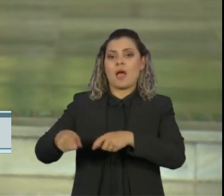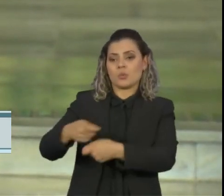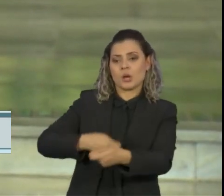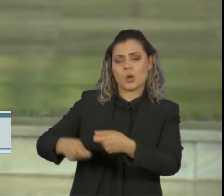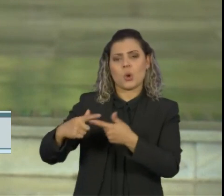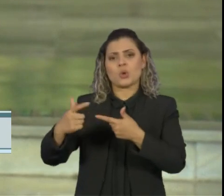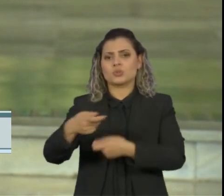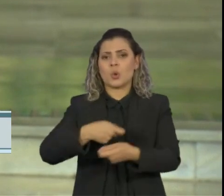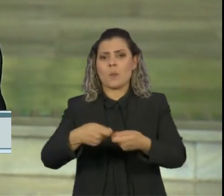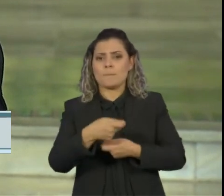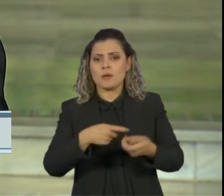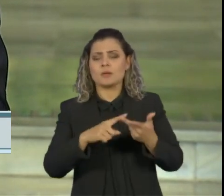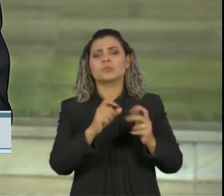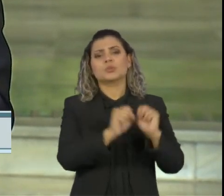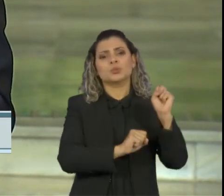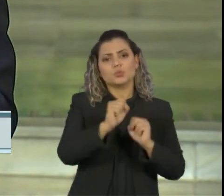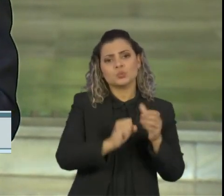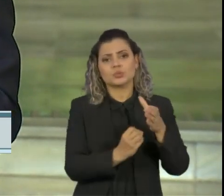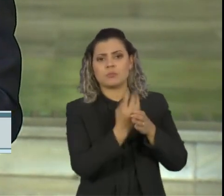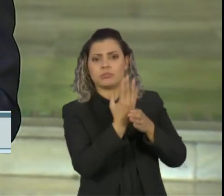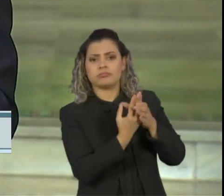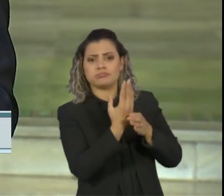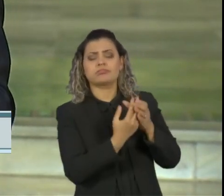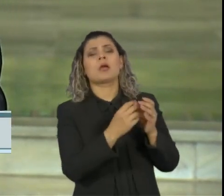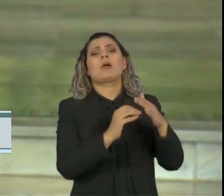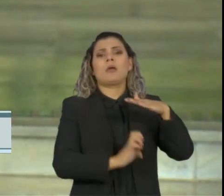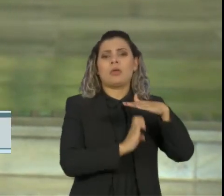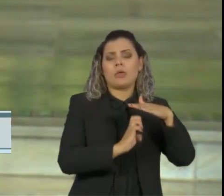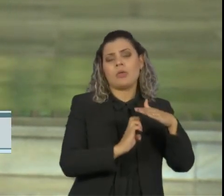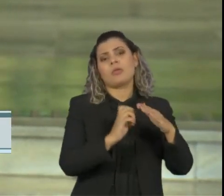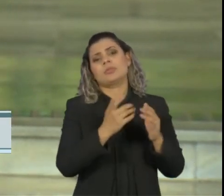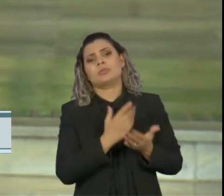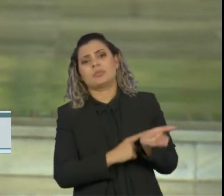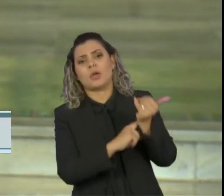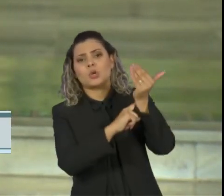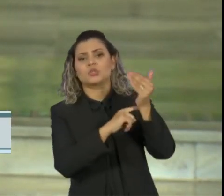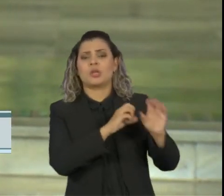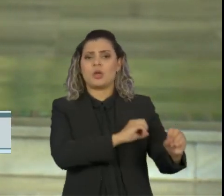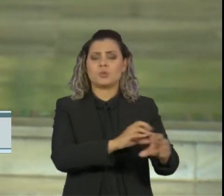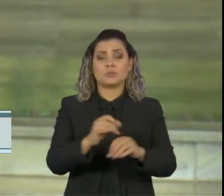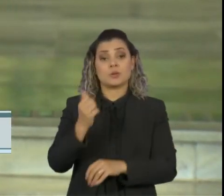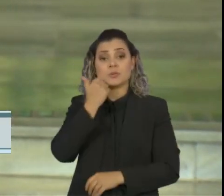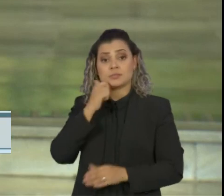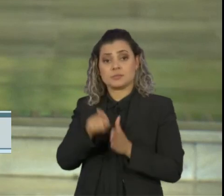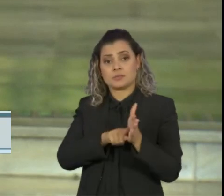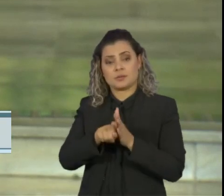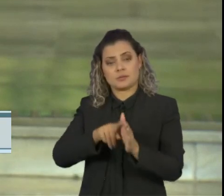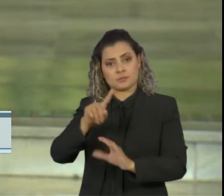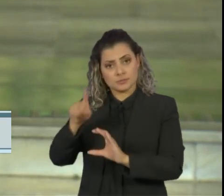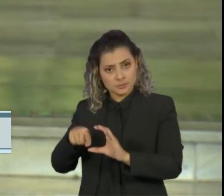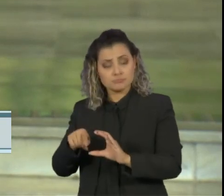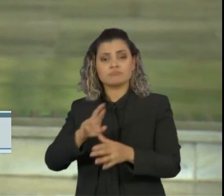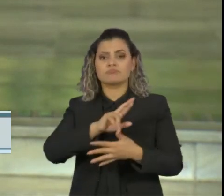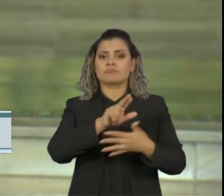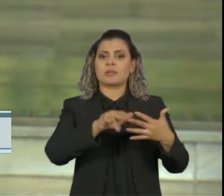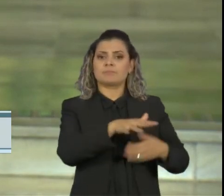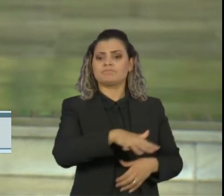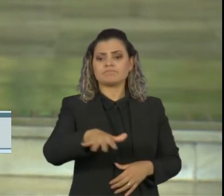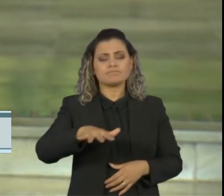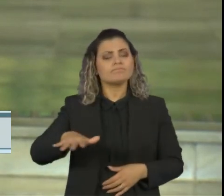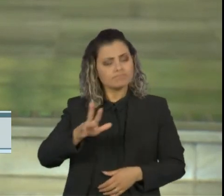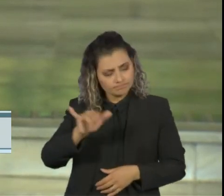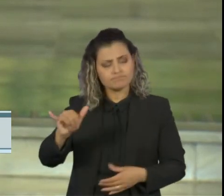do comércio, da indústria, do setor de serviços, tecnologia, educação e ciência, entre outros